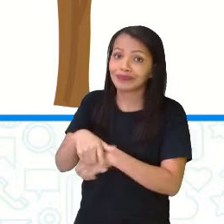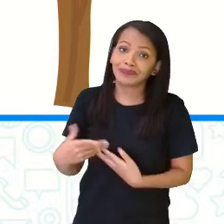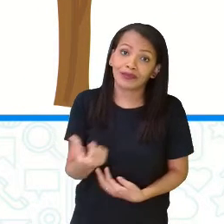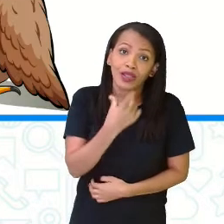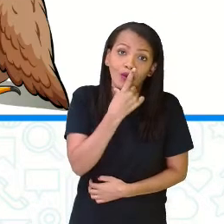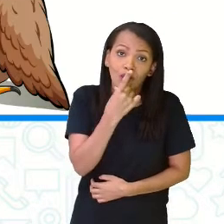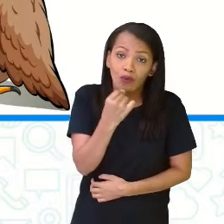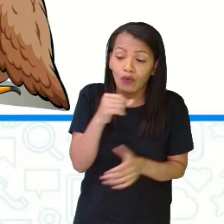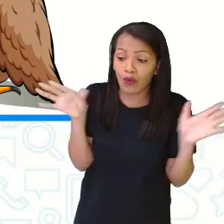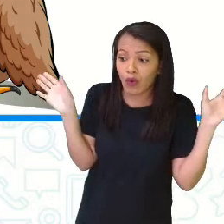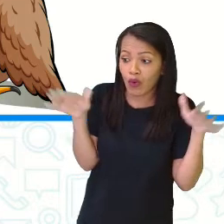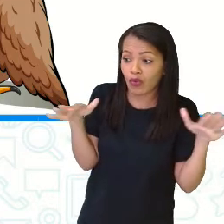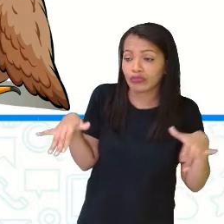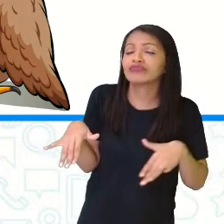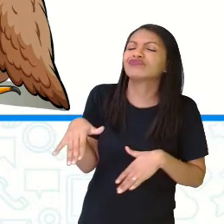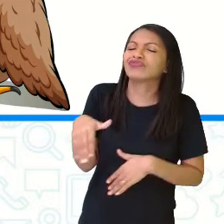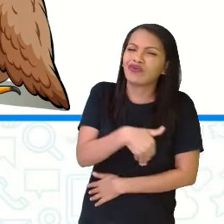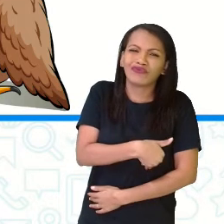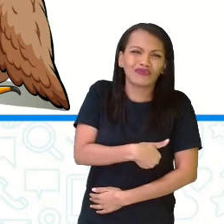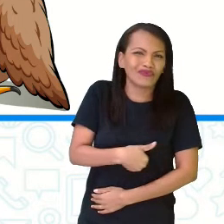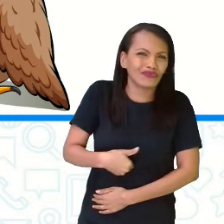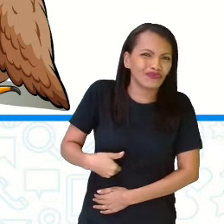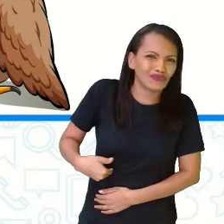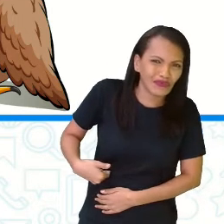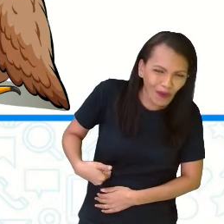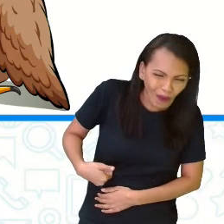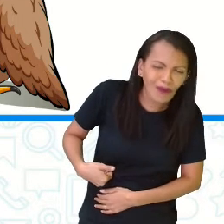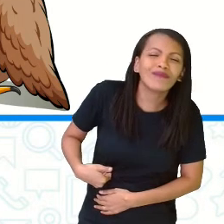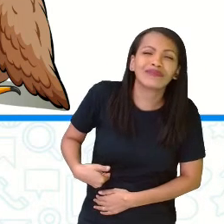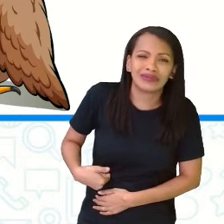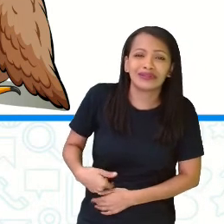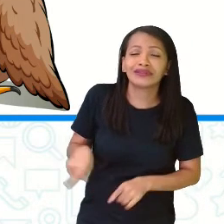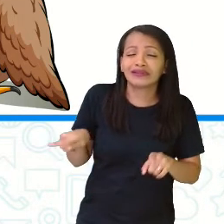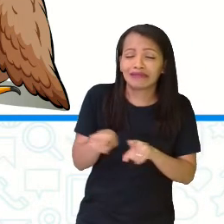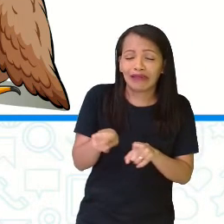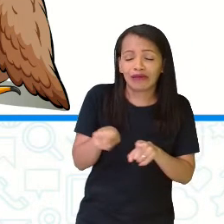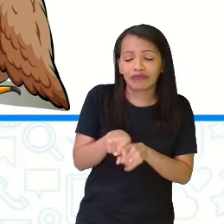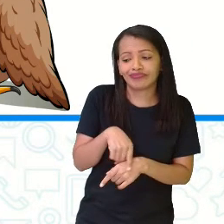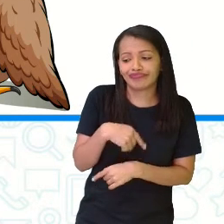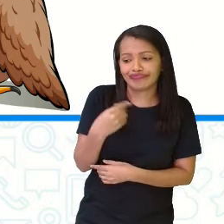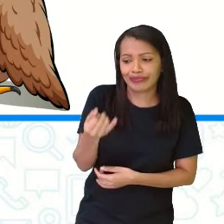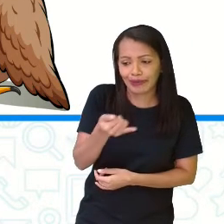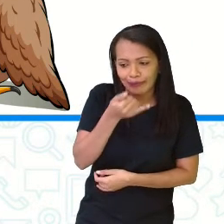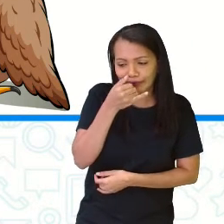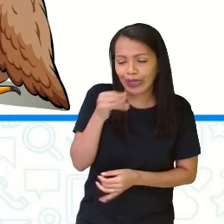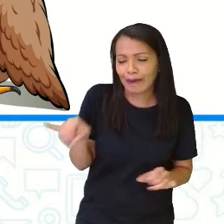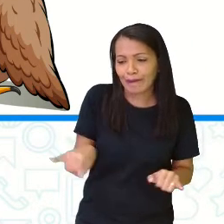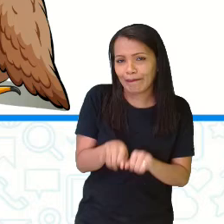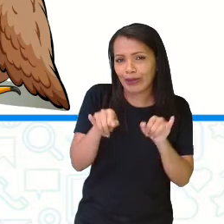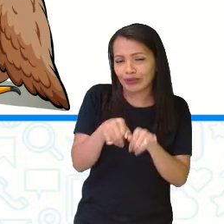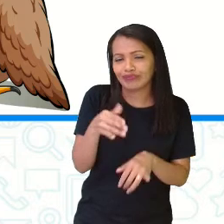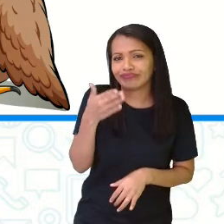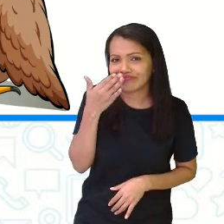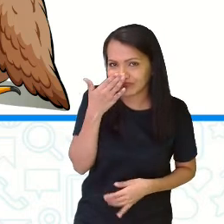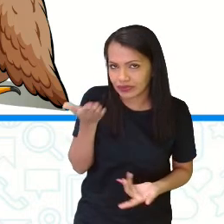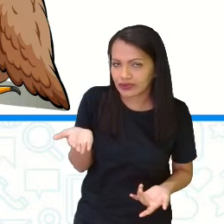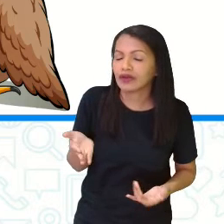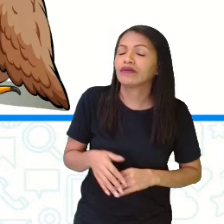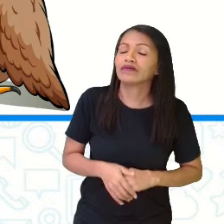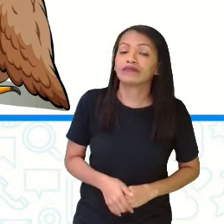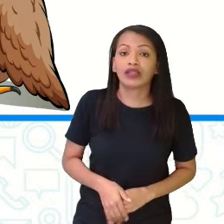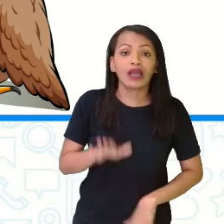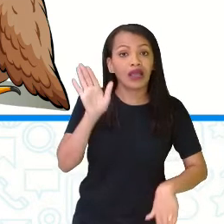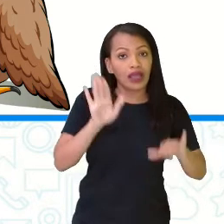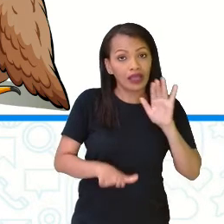faminto, ciente de sua ignorância. Moral: a vaidade cega e nem todo mundo que nos elogia tem